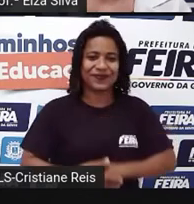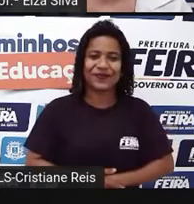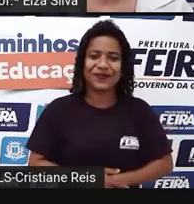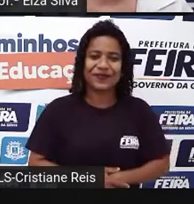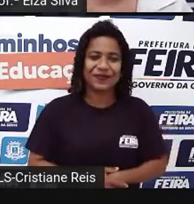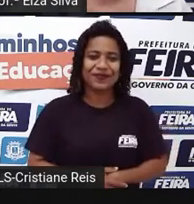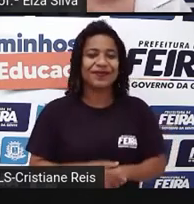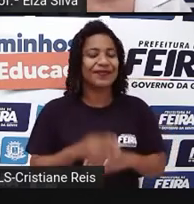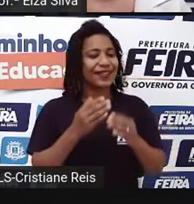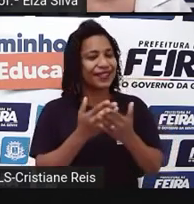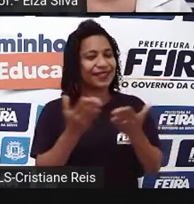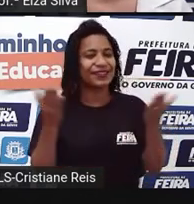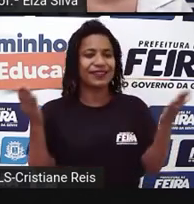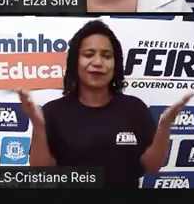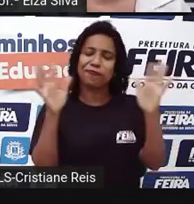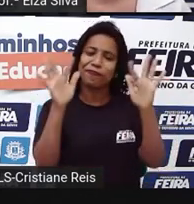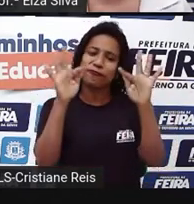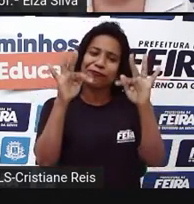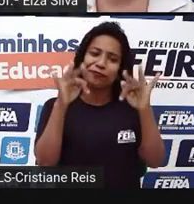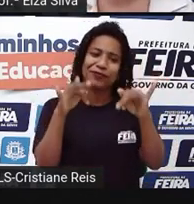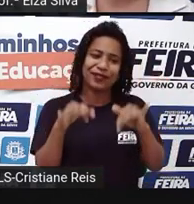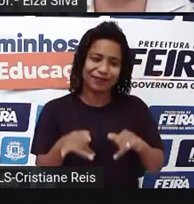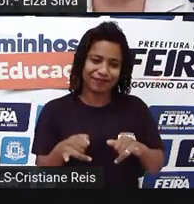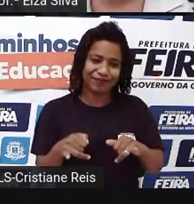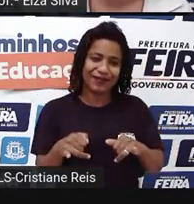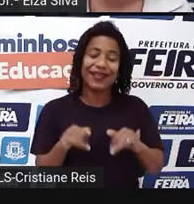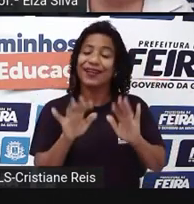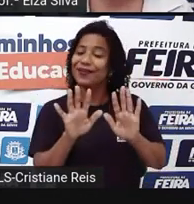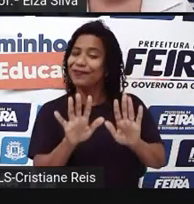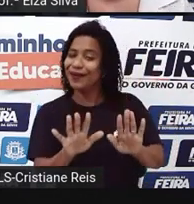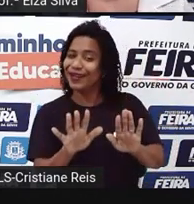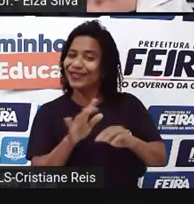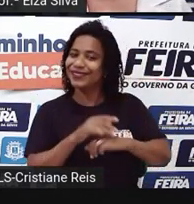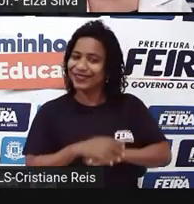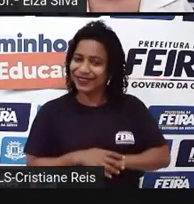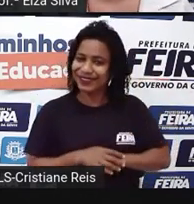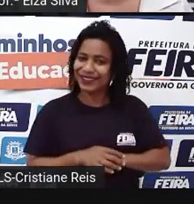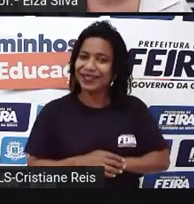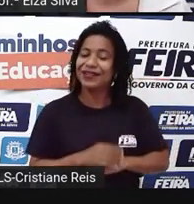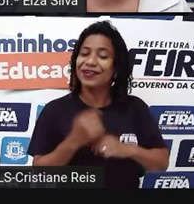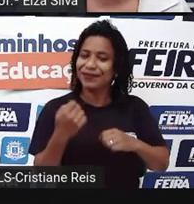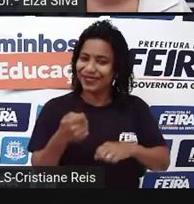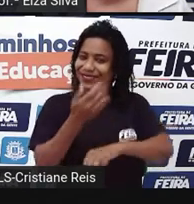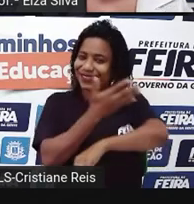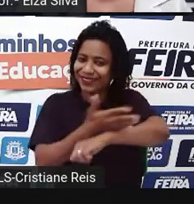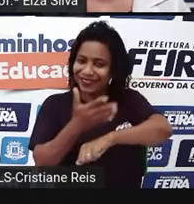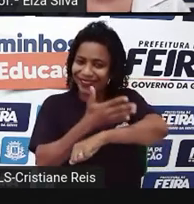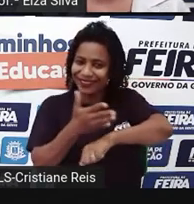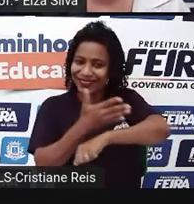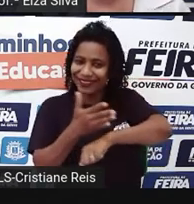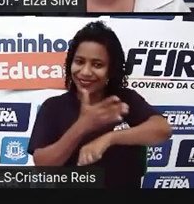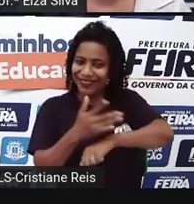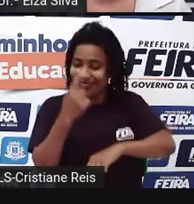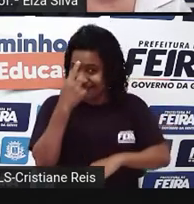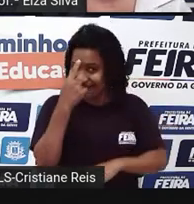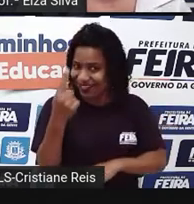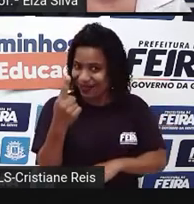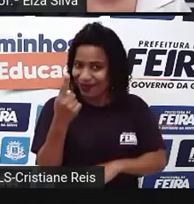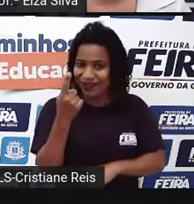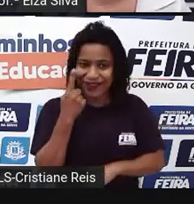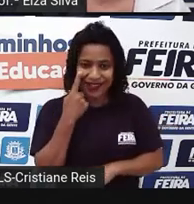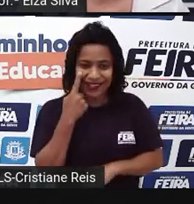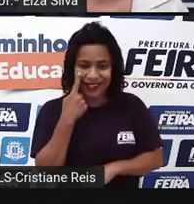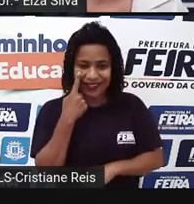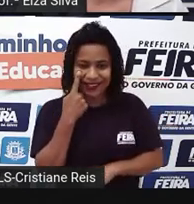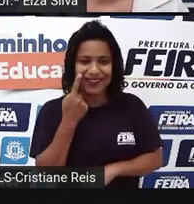E estamos já chegando no finalzinho de nossa aula, é claro que eu não vou deixá-los sem lançar o desafio. Let's practice because